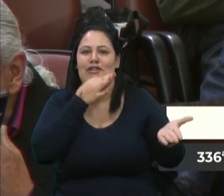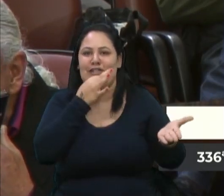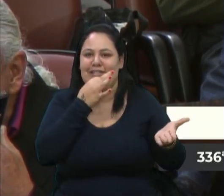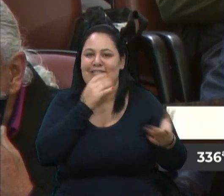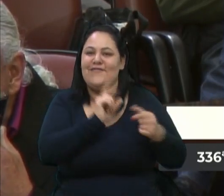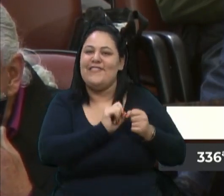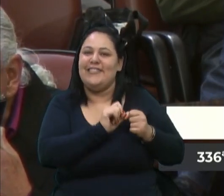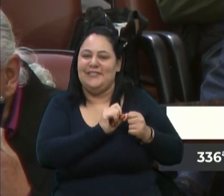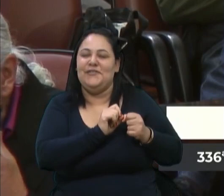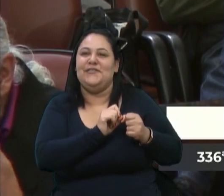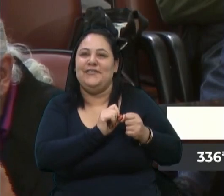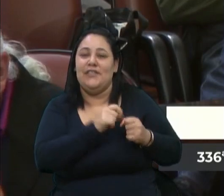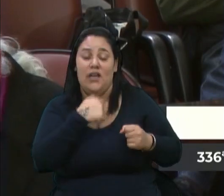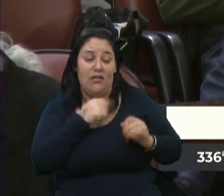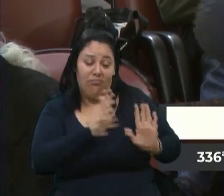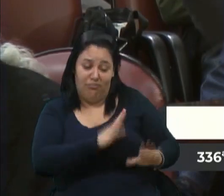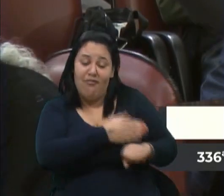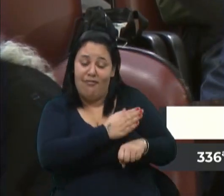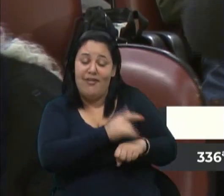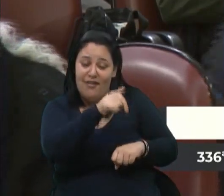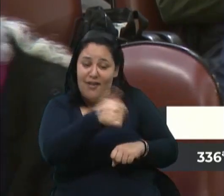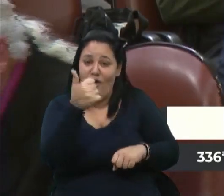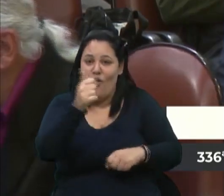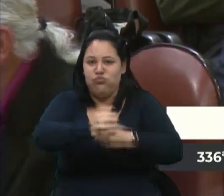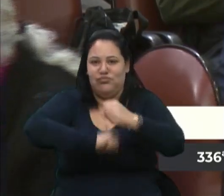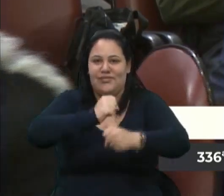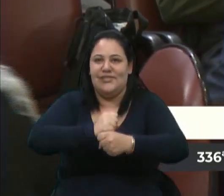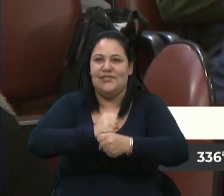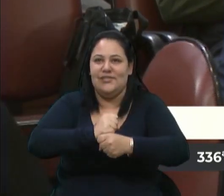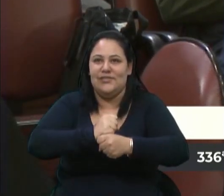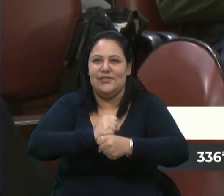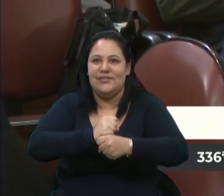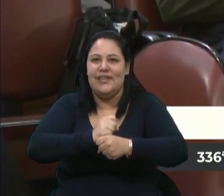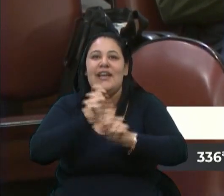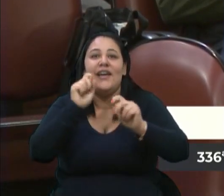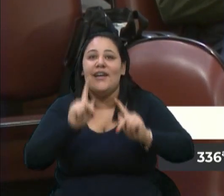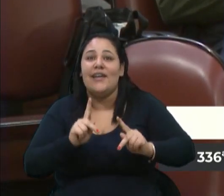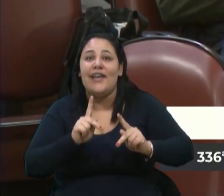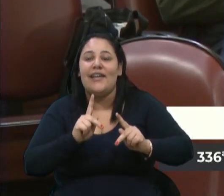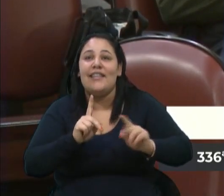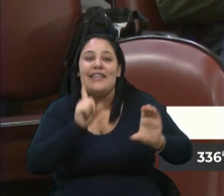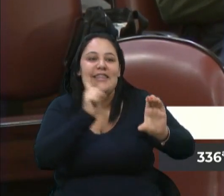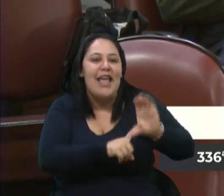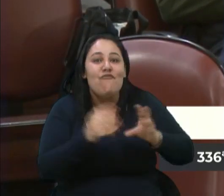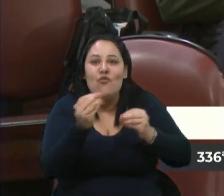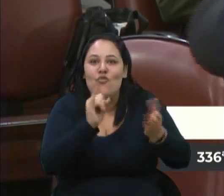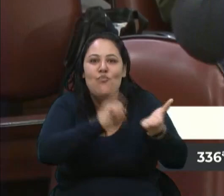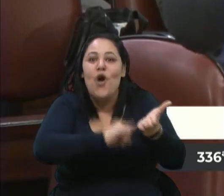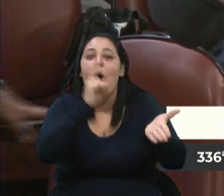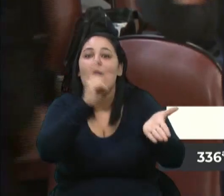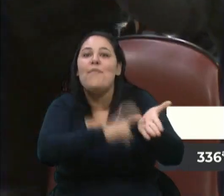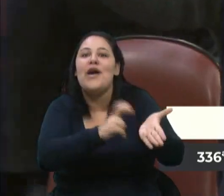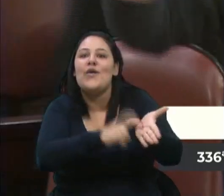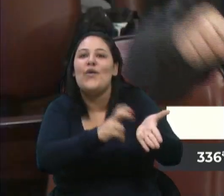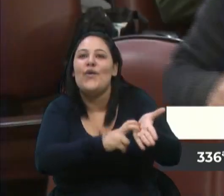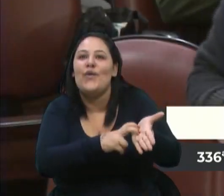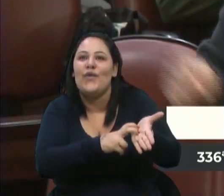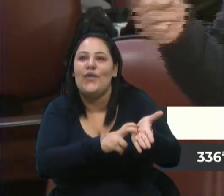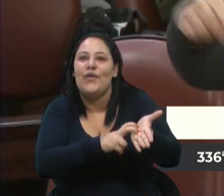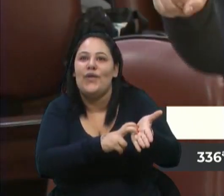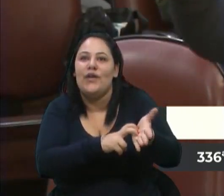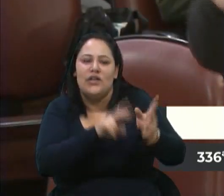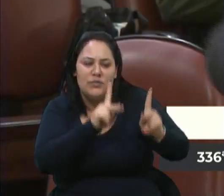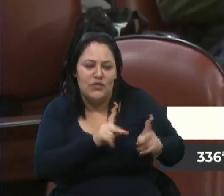refisa, eu estou aqui há 11 anos, esses grandes devedores são os bancos da nossa cidade, que as pessoas buscam refúgio num dia